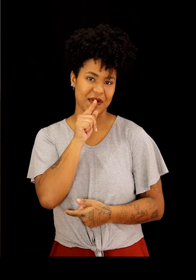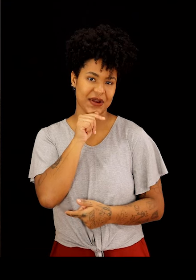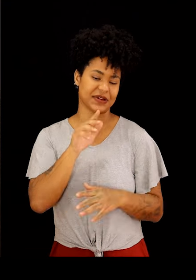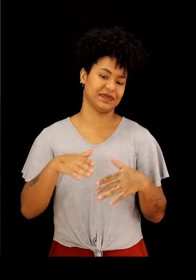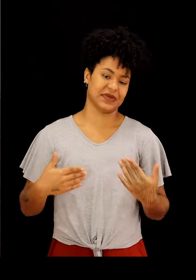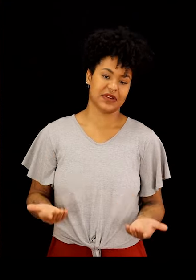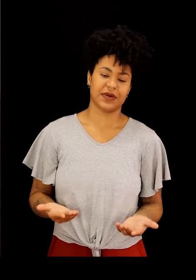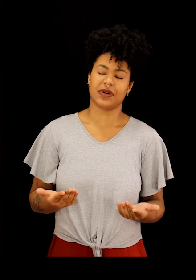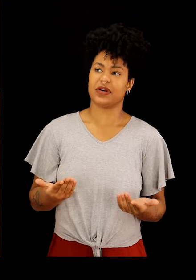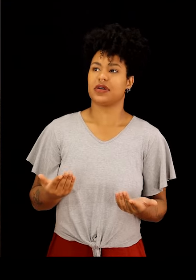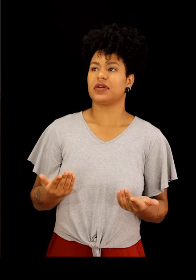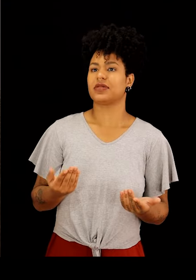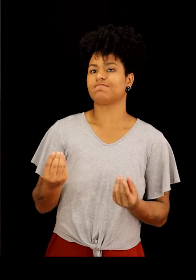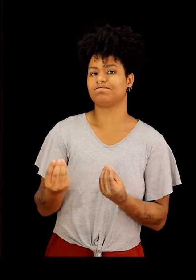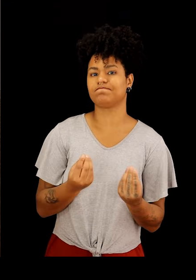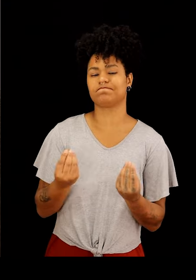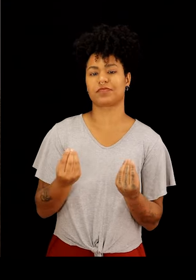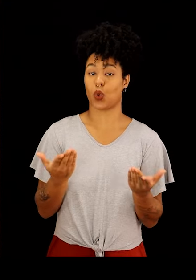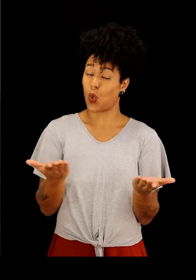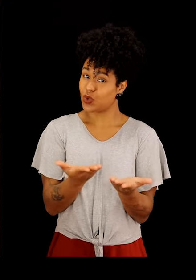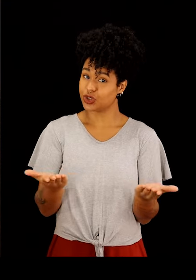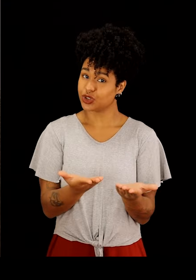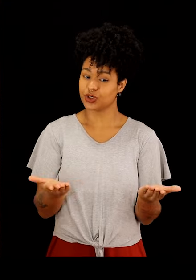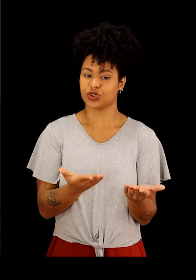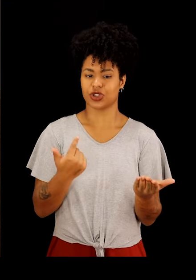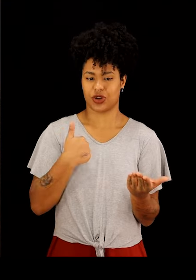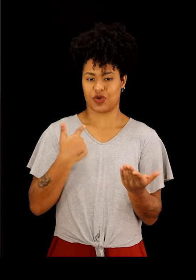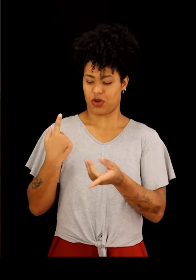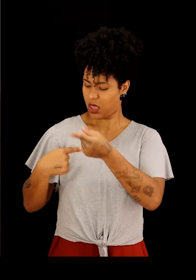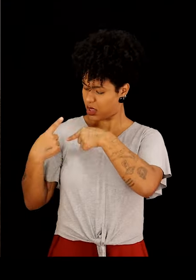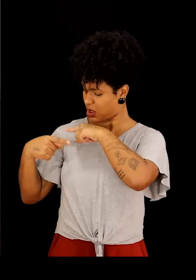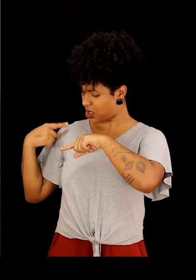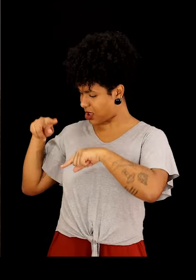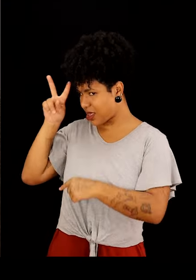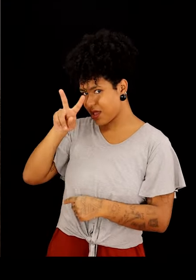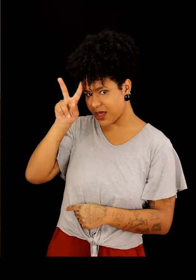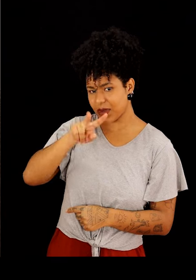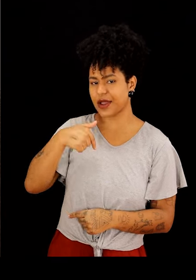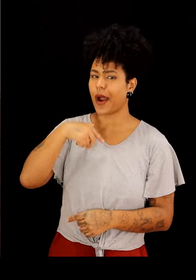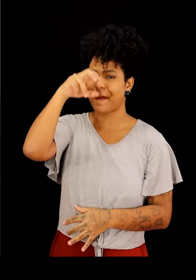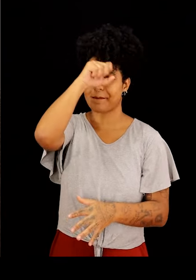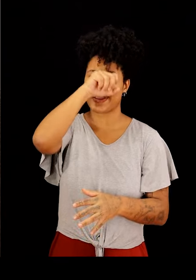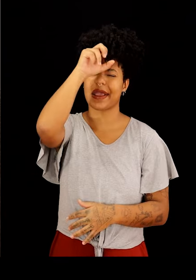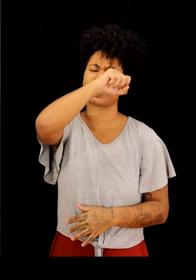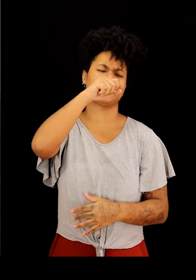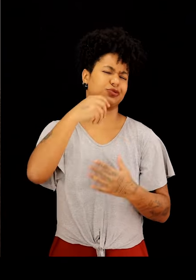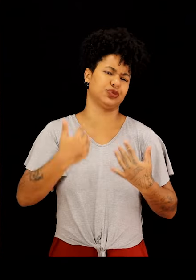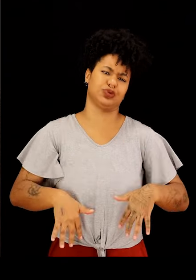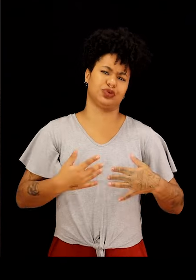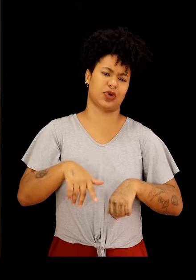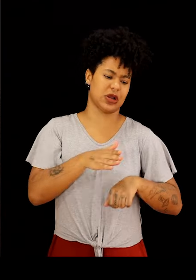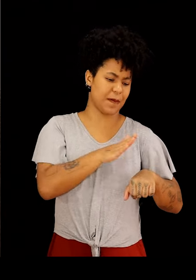muito. Hoje, eu fazendo uma retrospectiva, eu aprendo muito ainda com esses momentos,